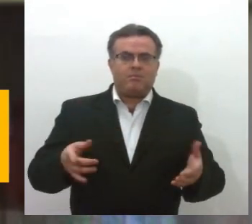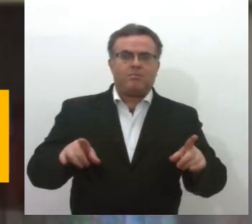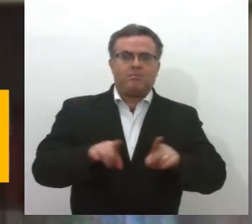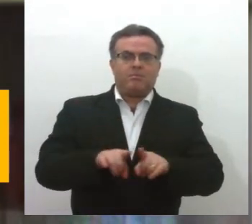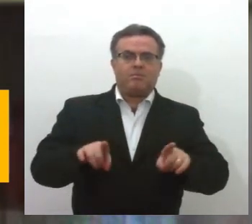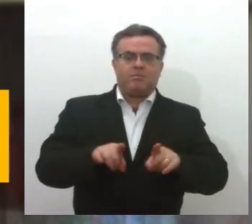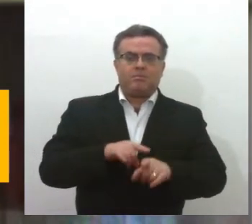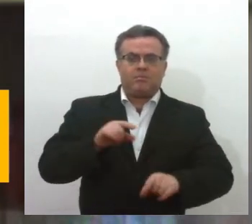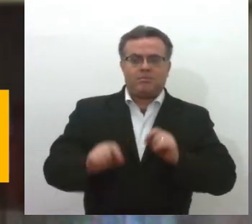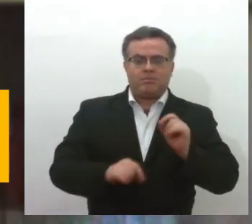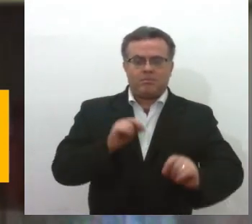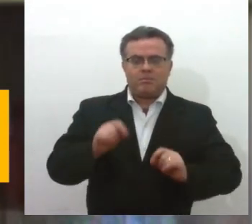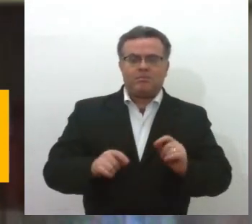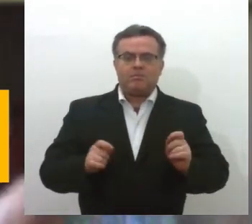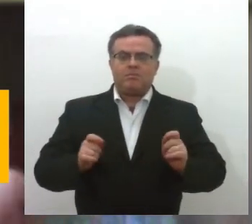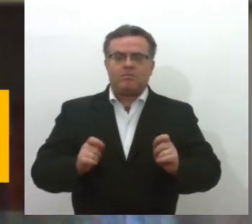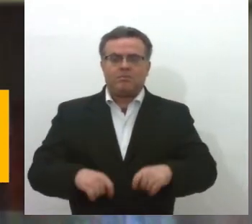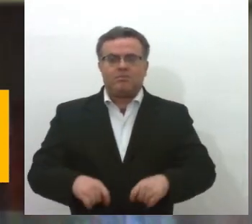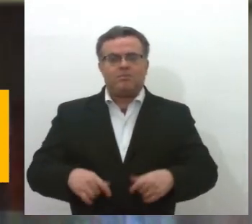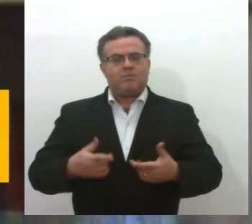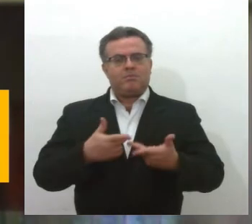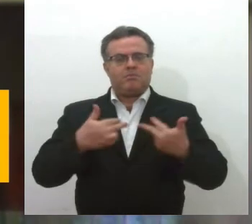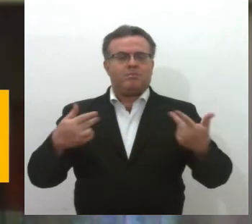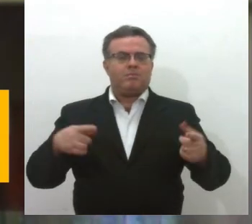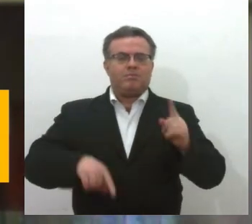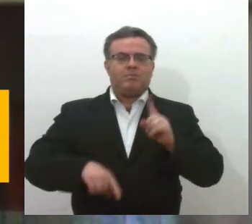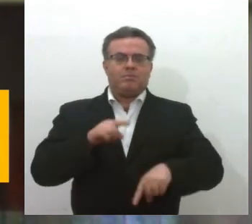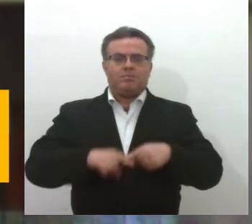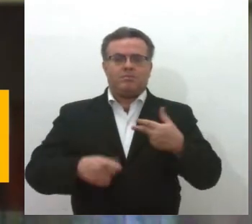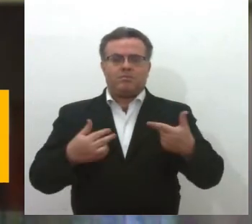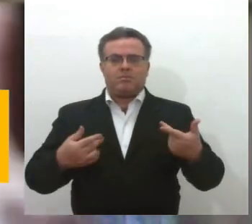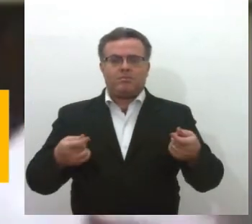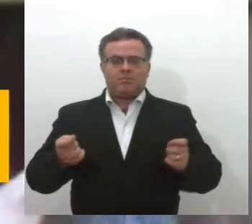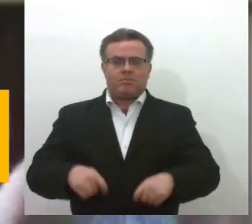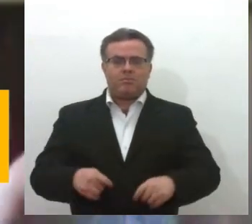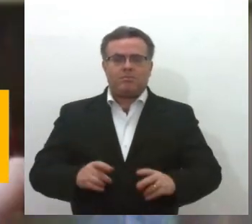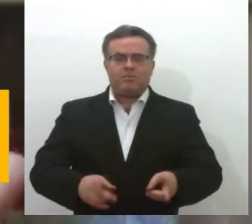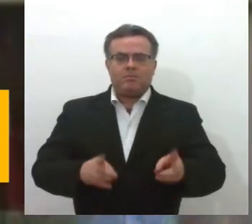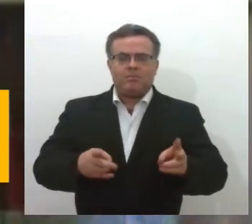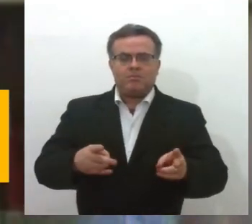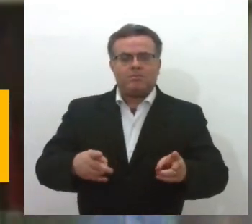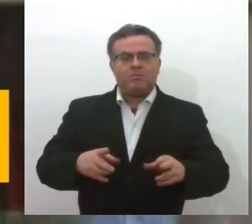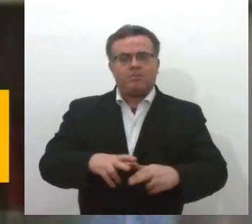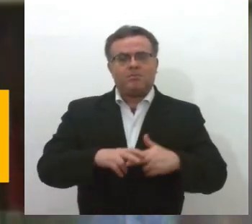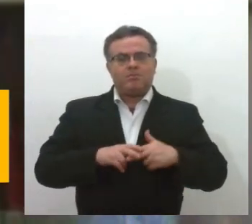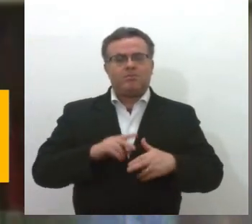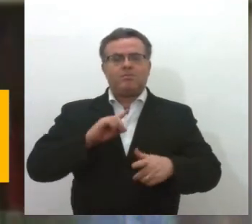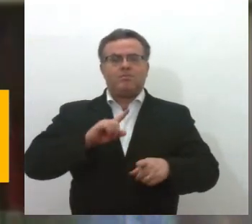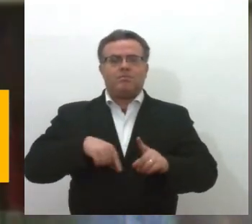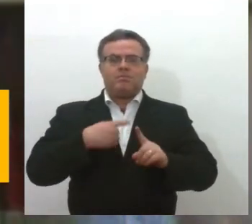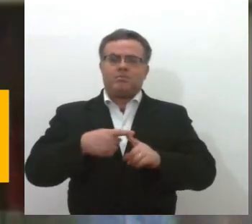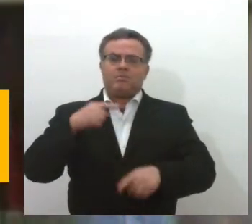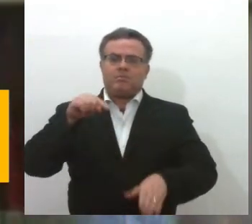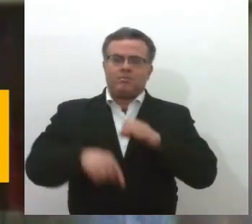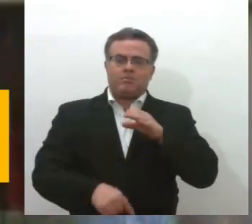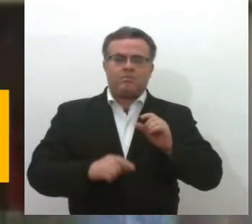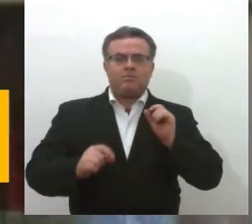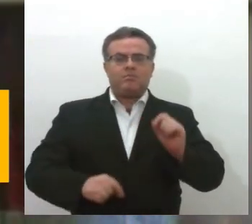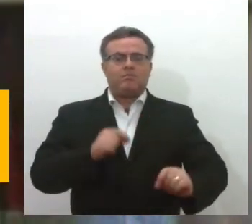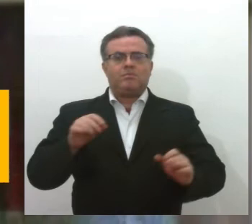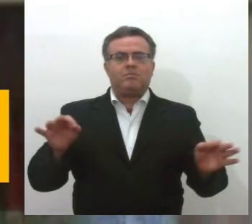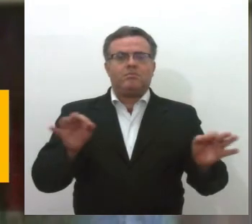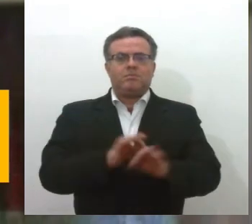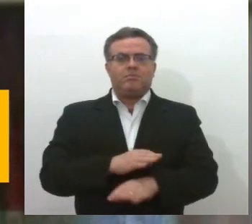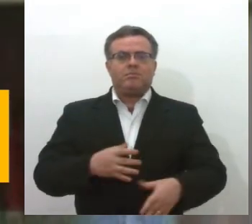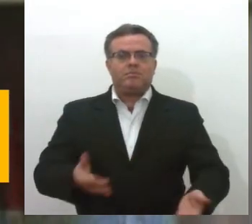não dispor somente de recursos financeiros para alimentá-lo. Então, é uma questão muito ampla que envolve um cuidado com outro